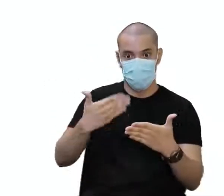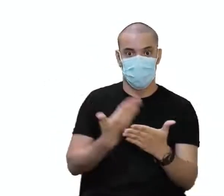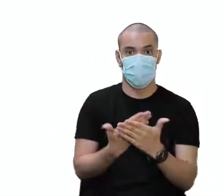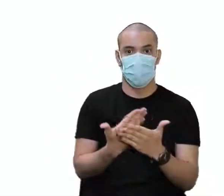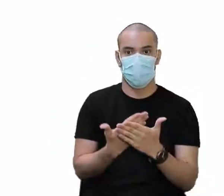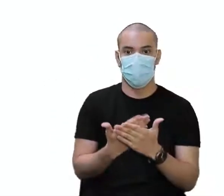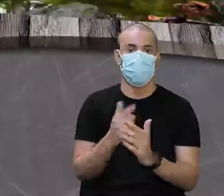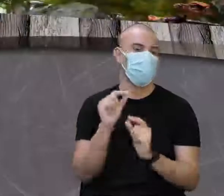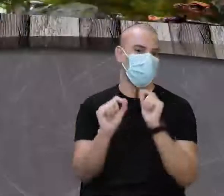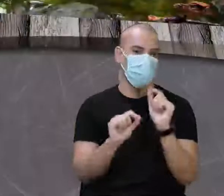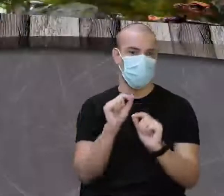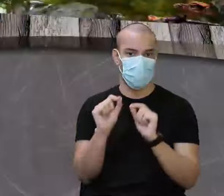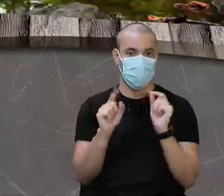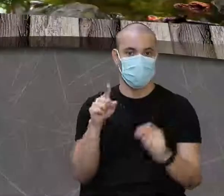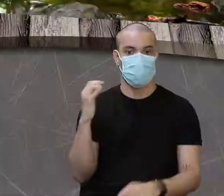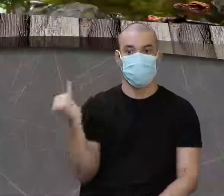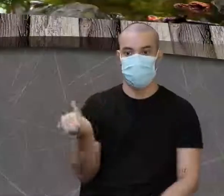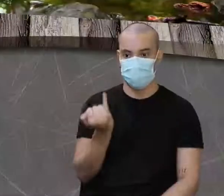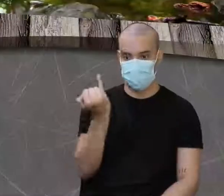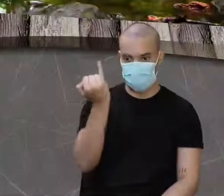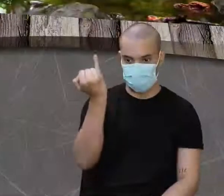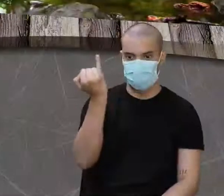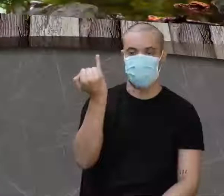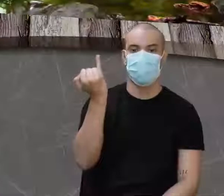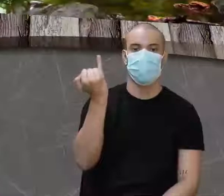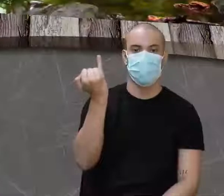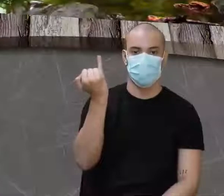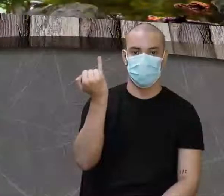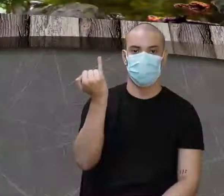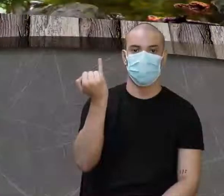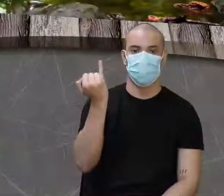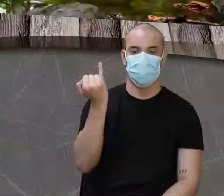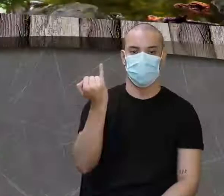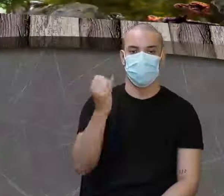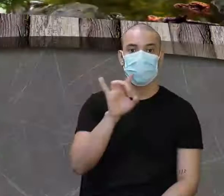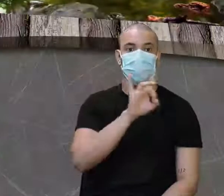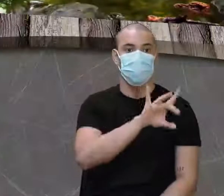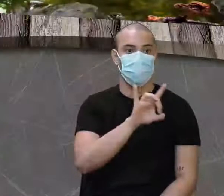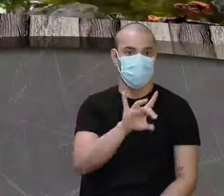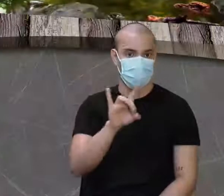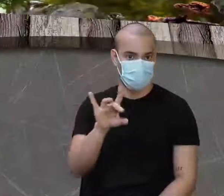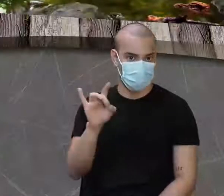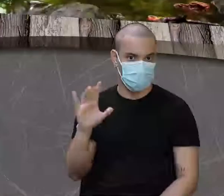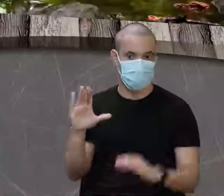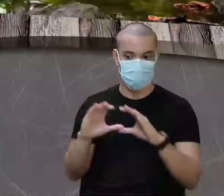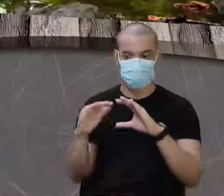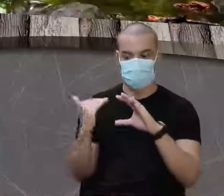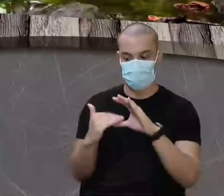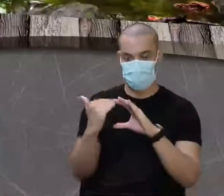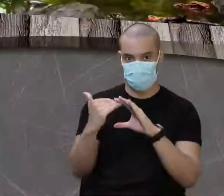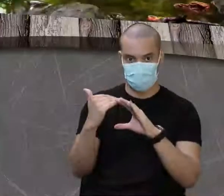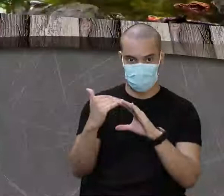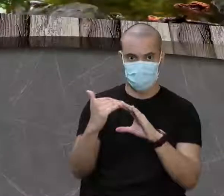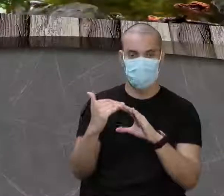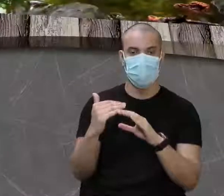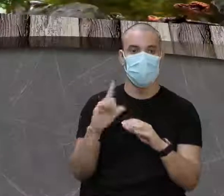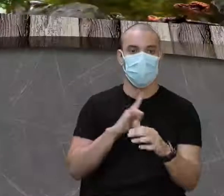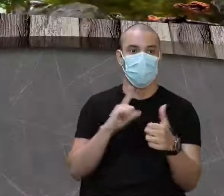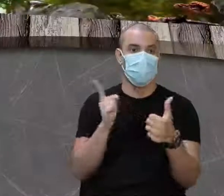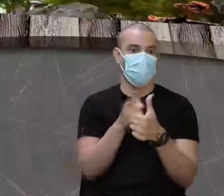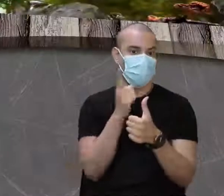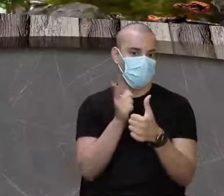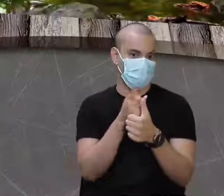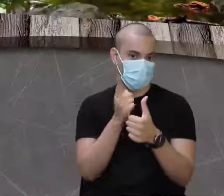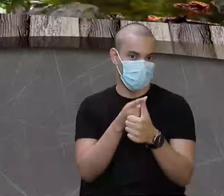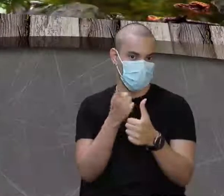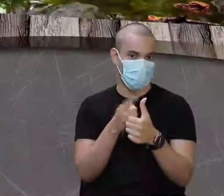mim, foi dessa importância, tanto de cada um desses níveis. O primeiro que inicia